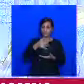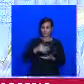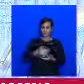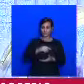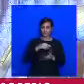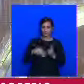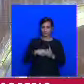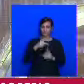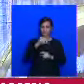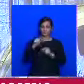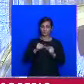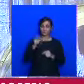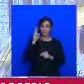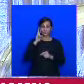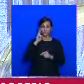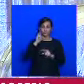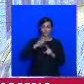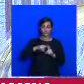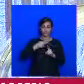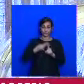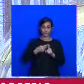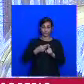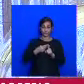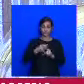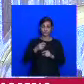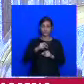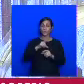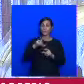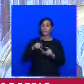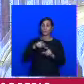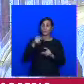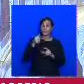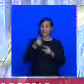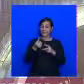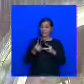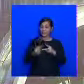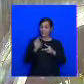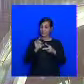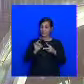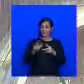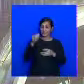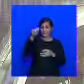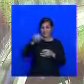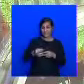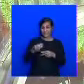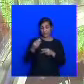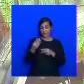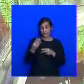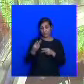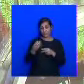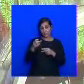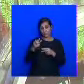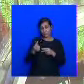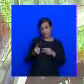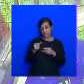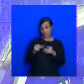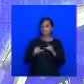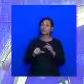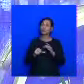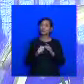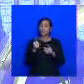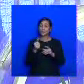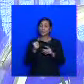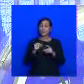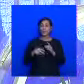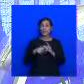do segundo sorteio Lembrando que a Dupla Sena são sorteados seis números em cada um dos sorteios e acertando três quatro cinco seis números tanto no primeiro